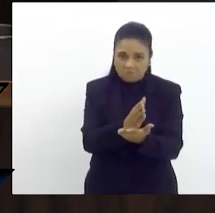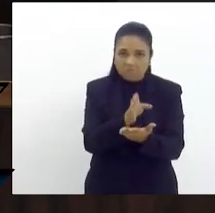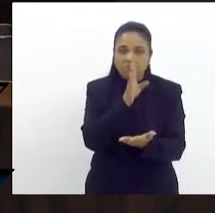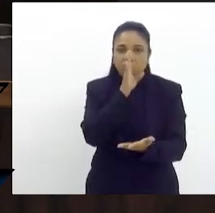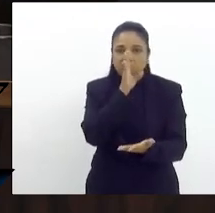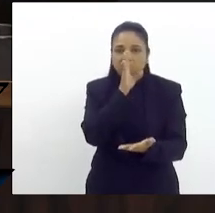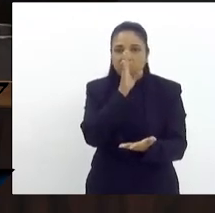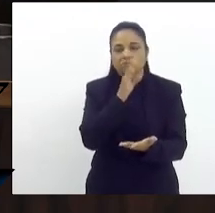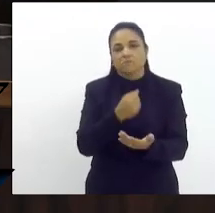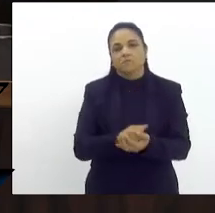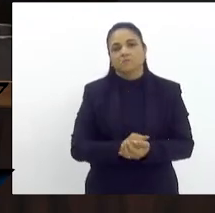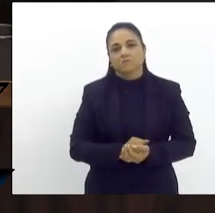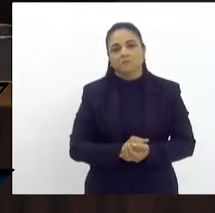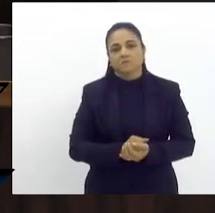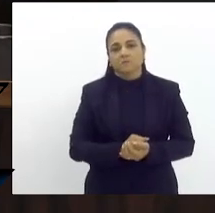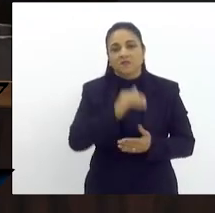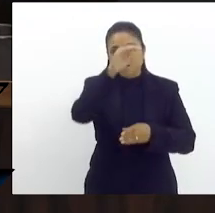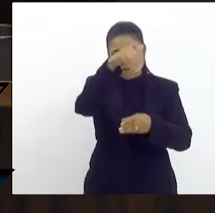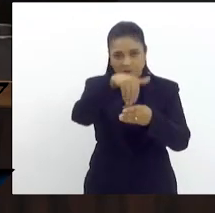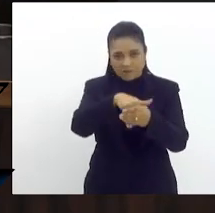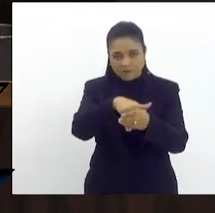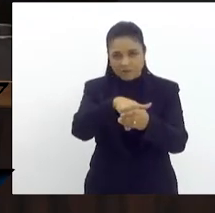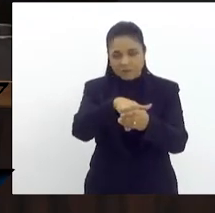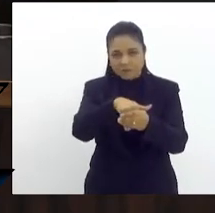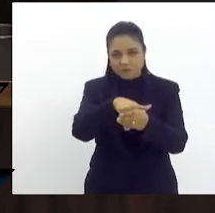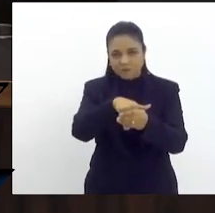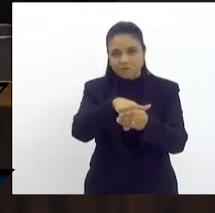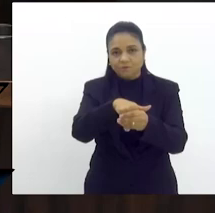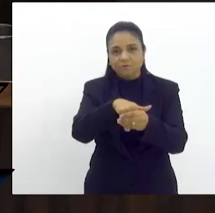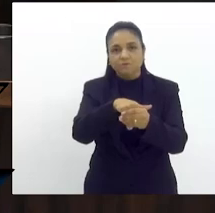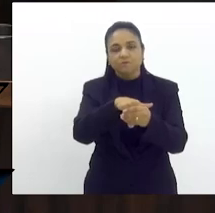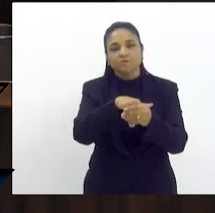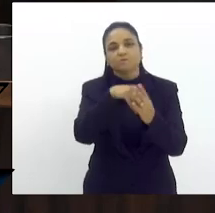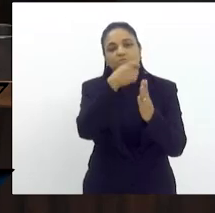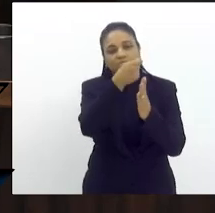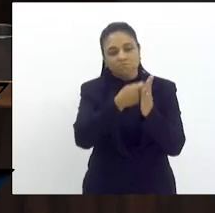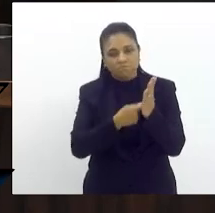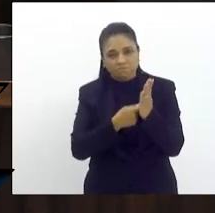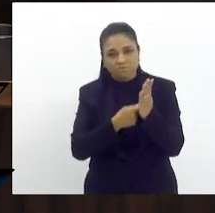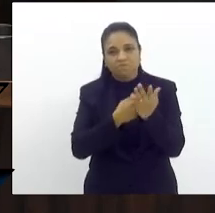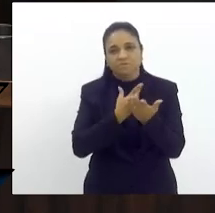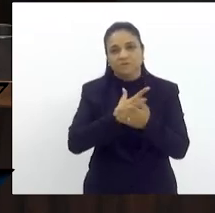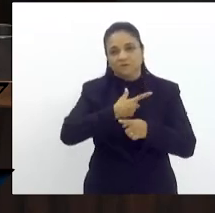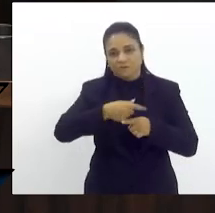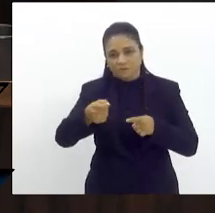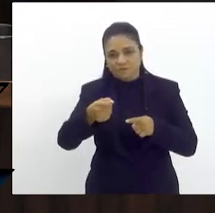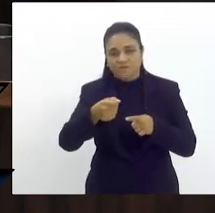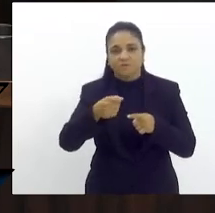aprovado em votação da redação do vencido